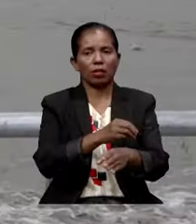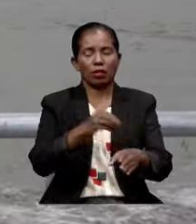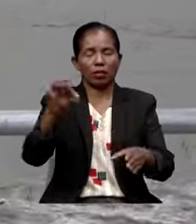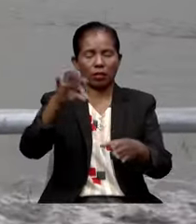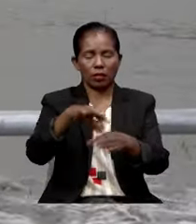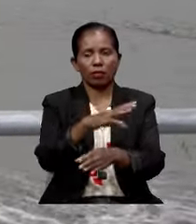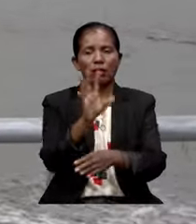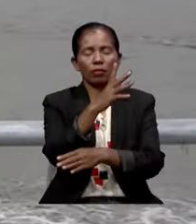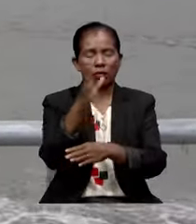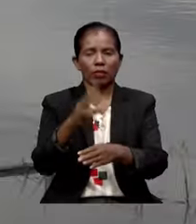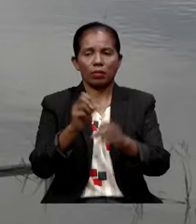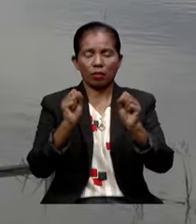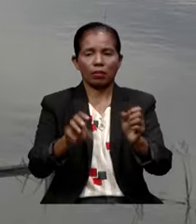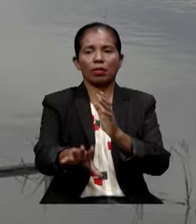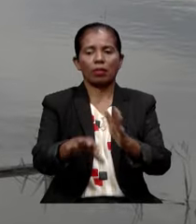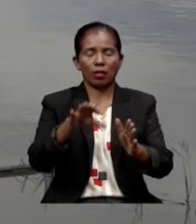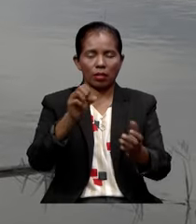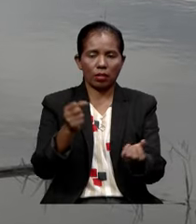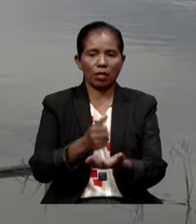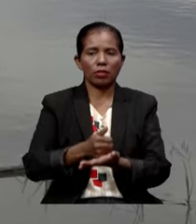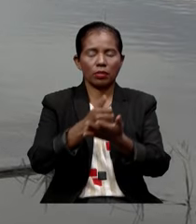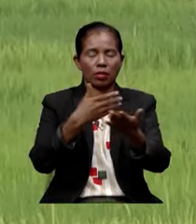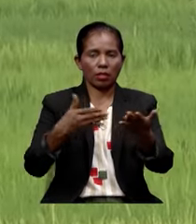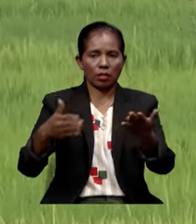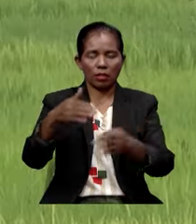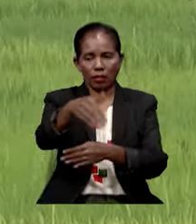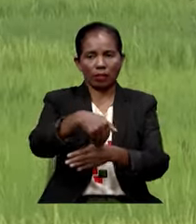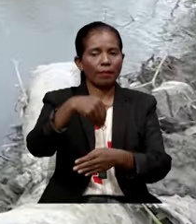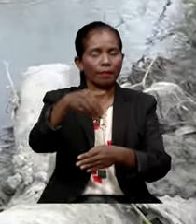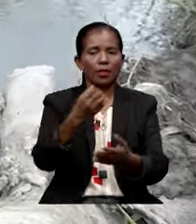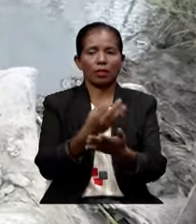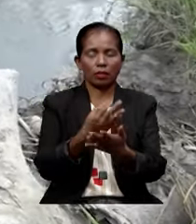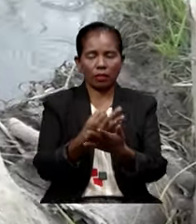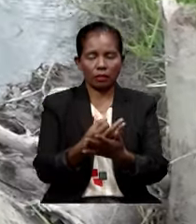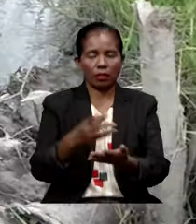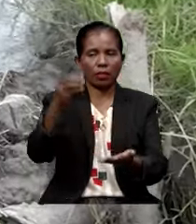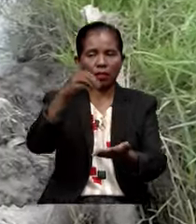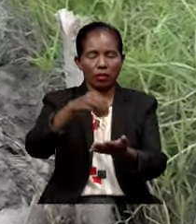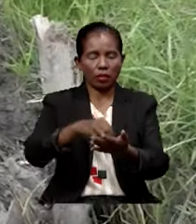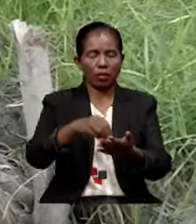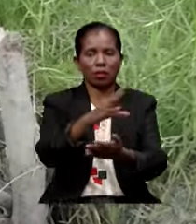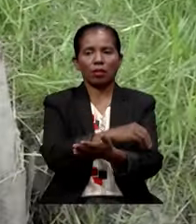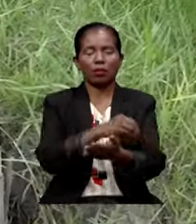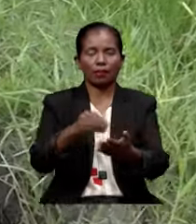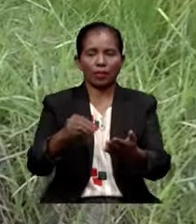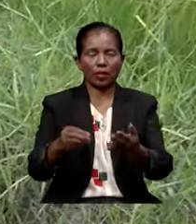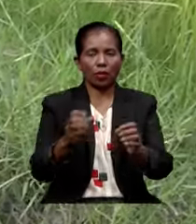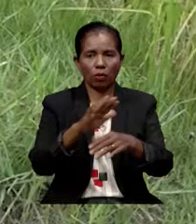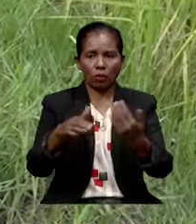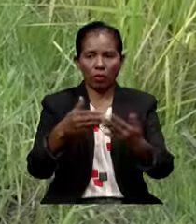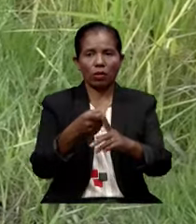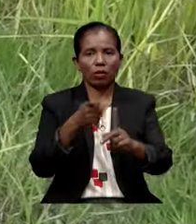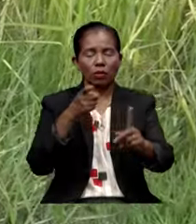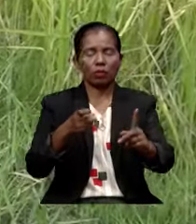e Floresta, ou de bele retan apoio equipamento pesado. Orçamento nebe se aloca ba construção de irrigação no Iracne, mas